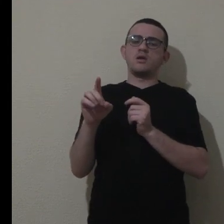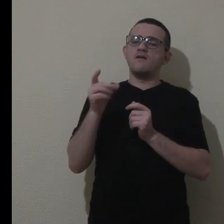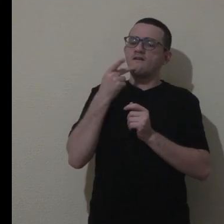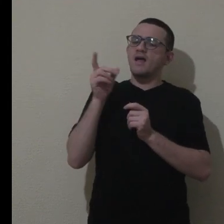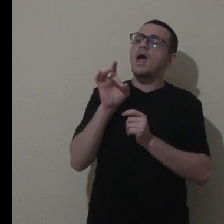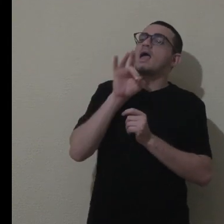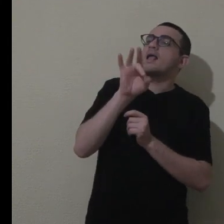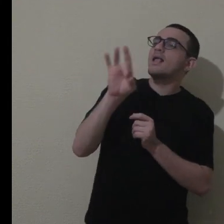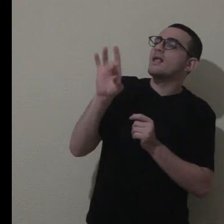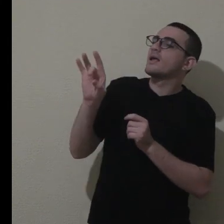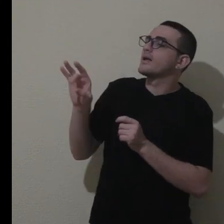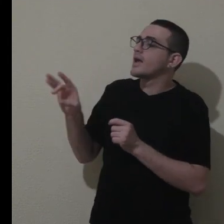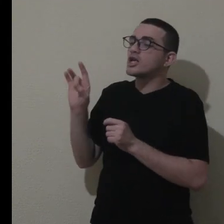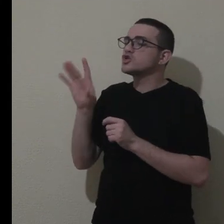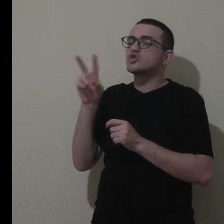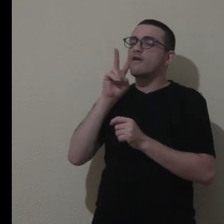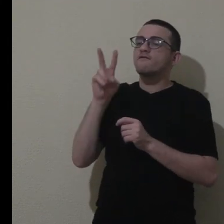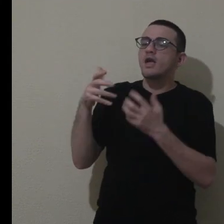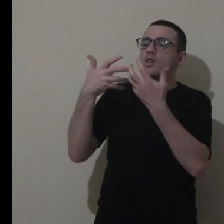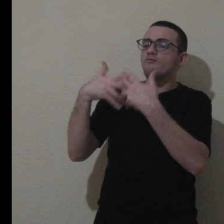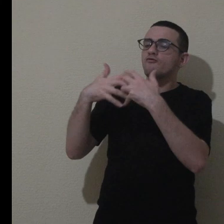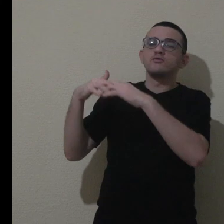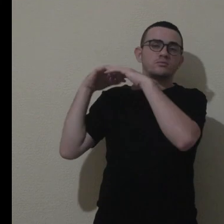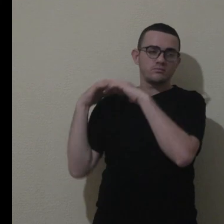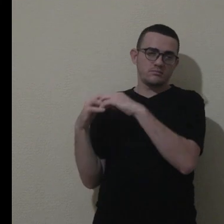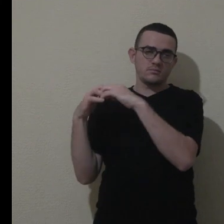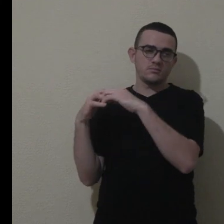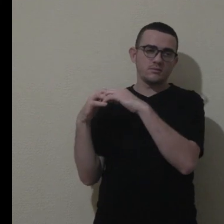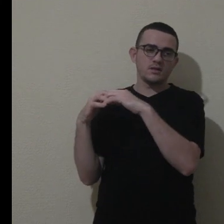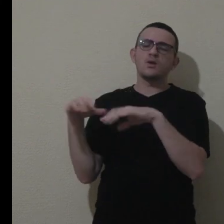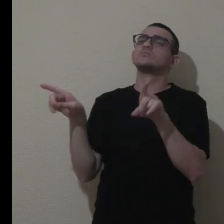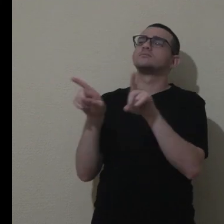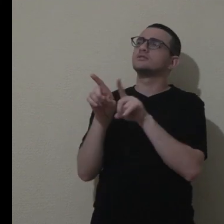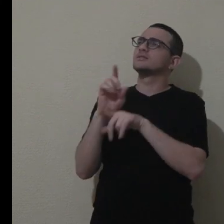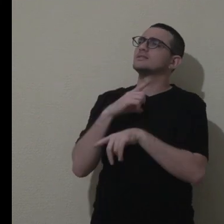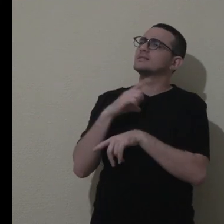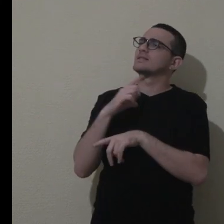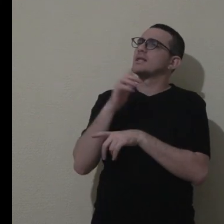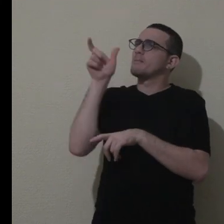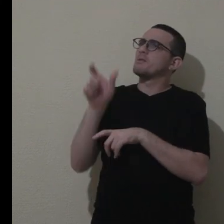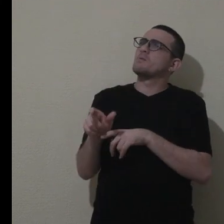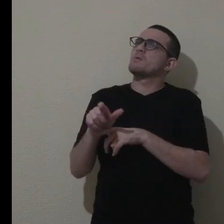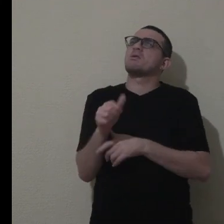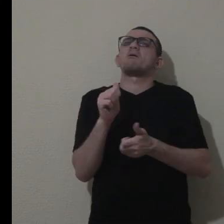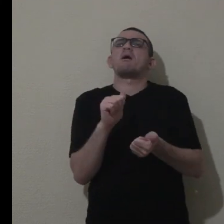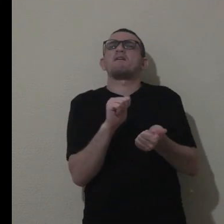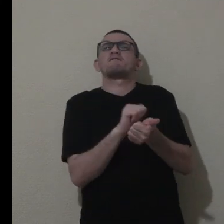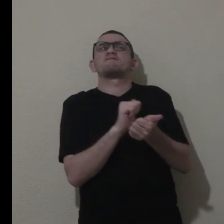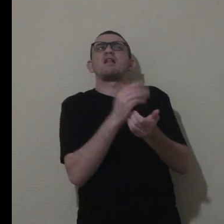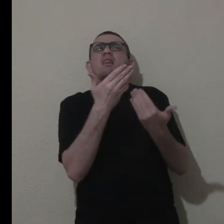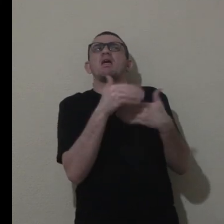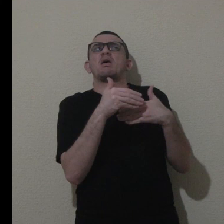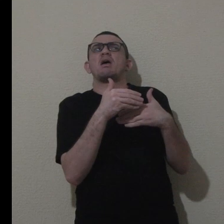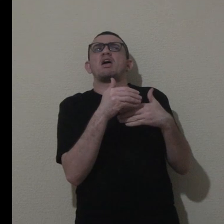que é quem, simplesmente por olhar esse funcionamento do cérebro. Então, até tem pessoas que questionam a validade de